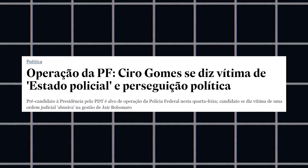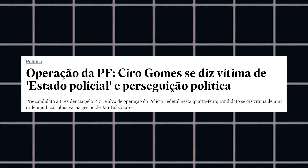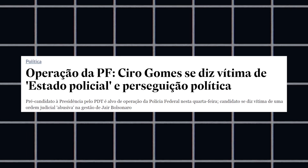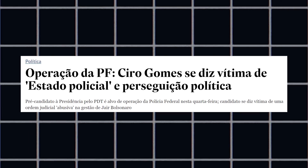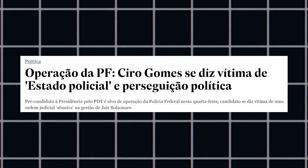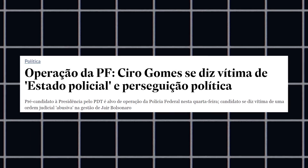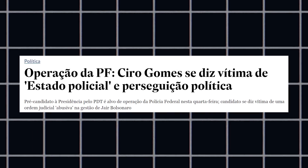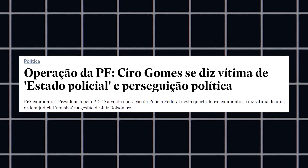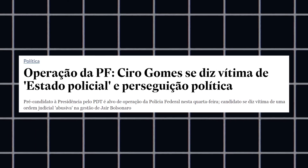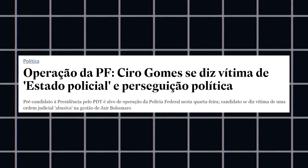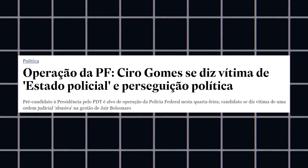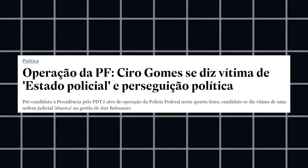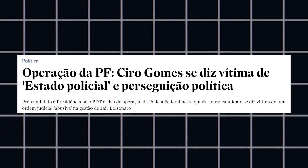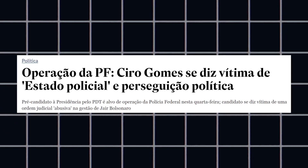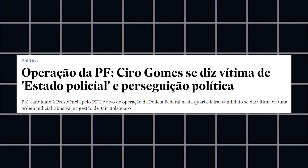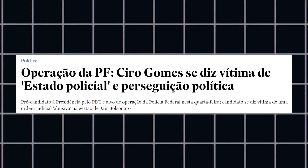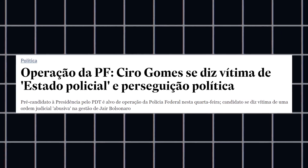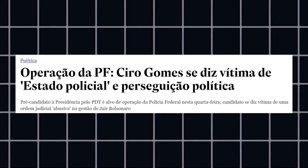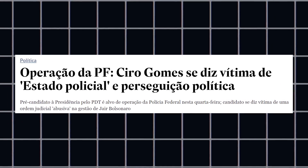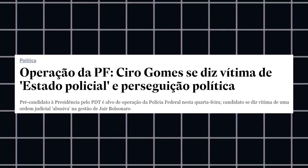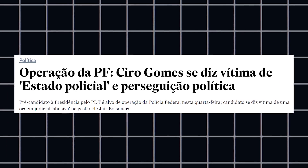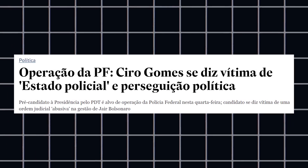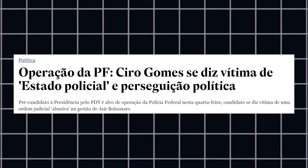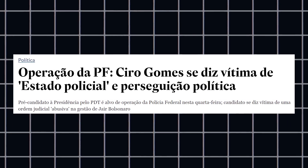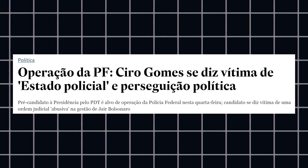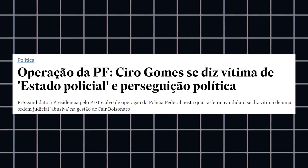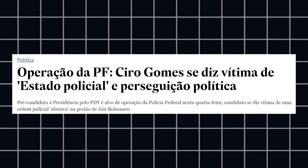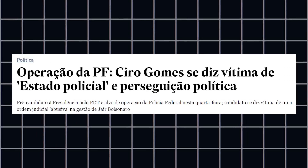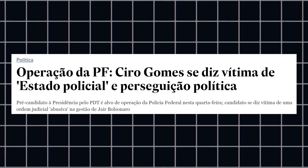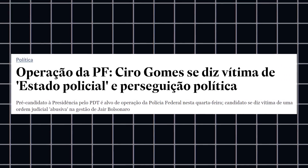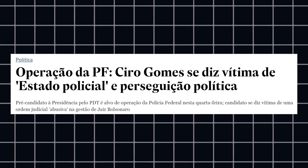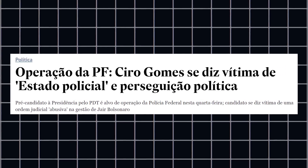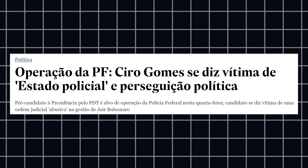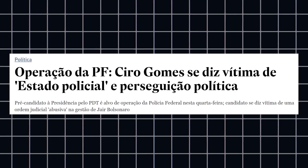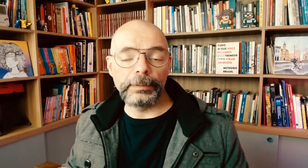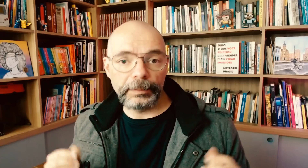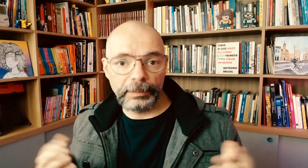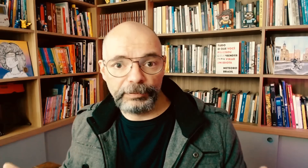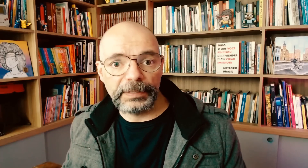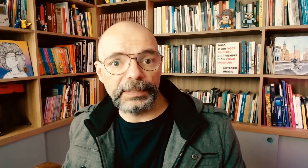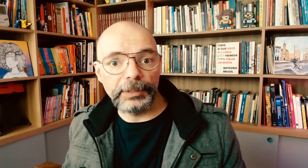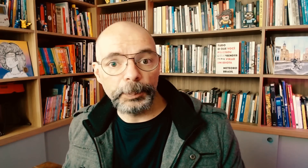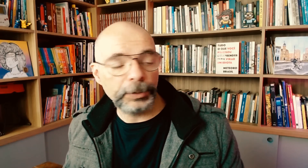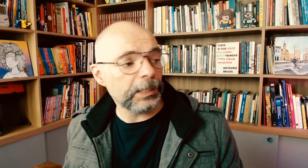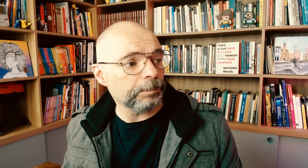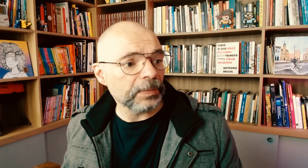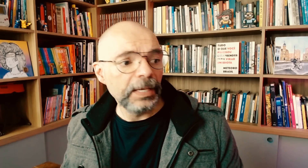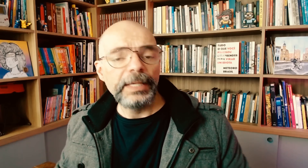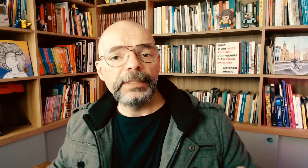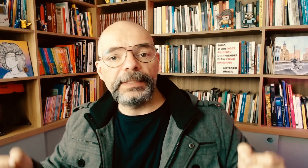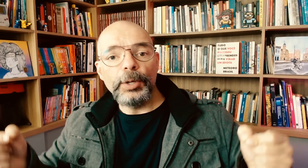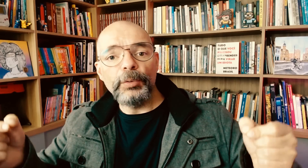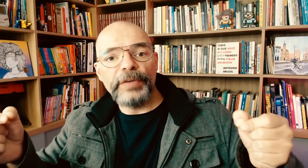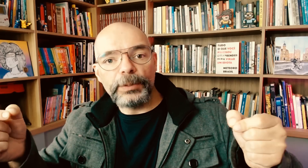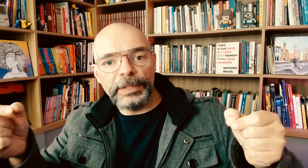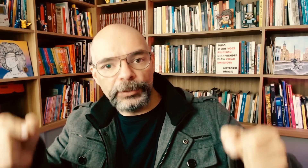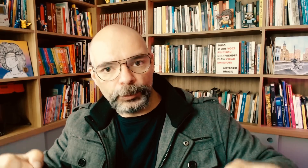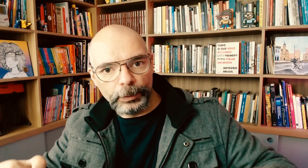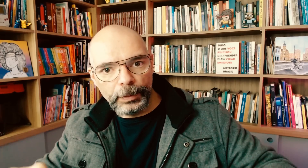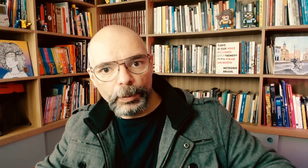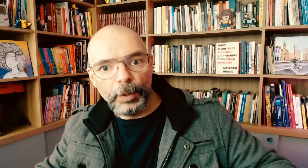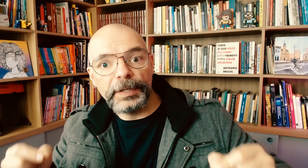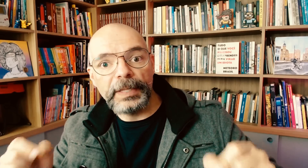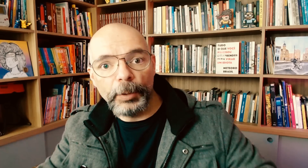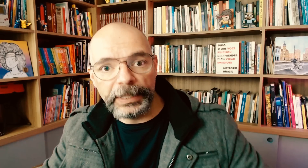do Ciro Gomes, né? Olha, é uma aposta muito arriscada essa que o Ciro tá fazendo. Porque se houver um